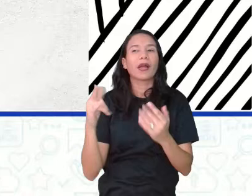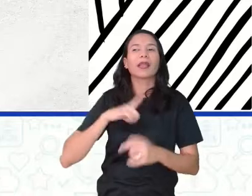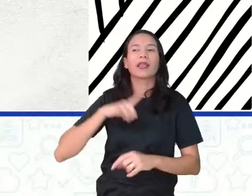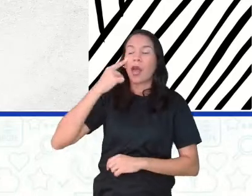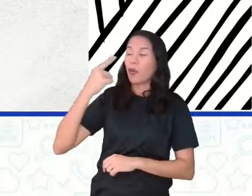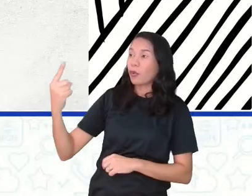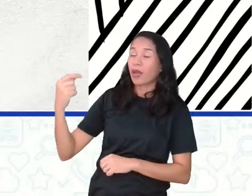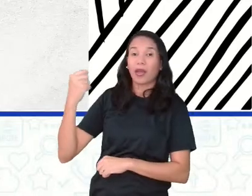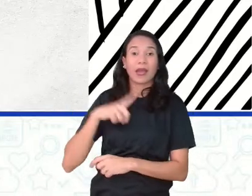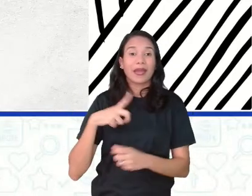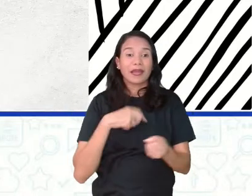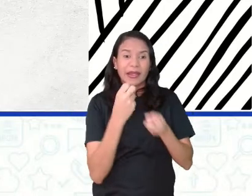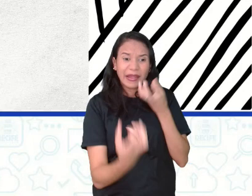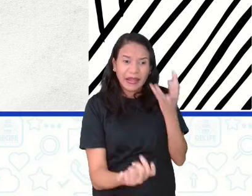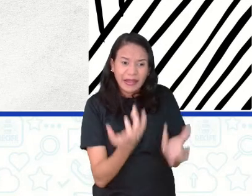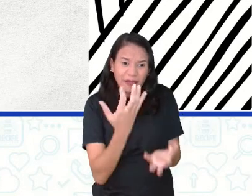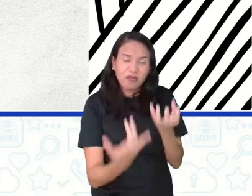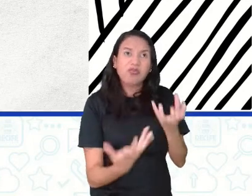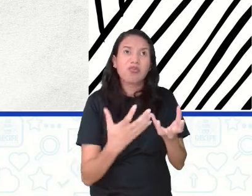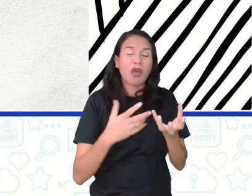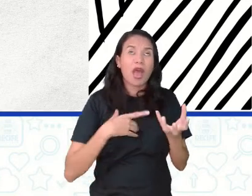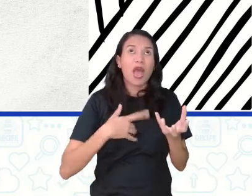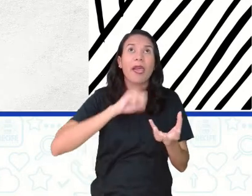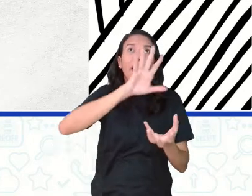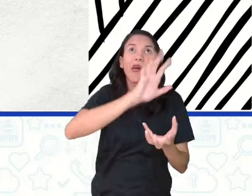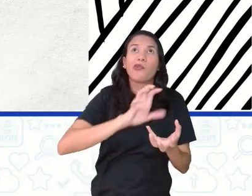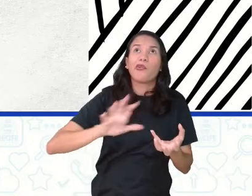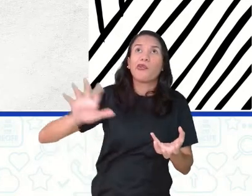queimadas que consequentemente vão liberar os gases de efeito estufa